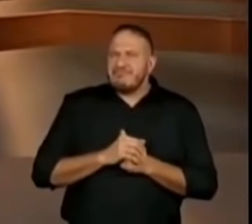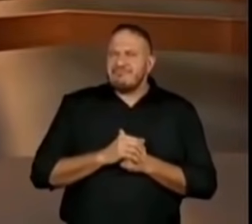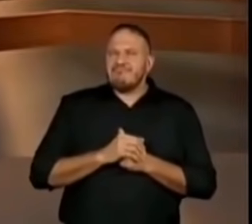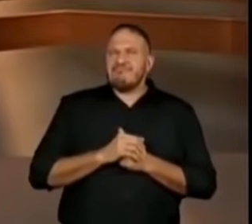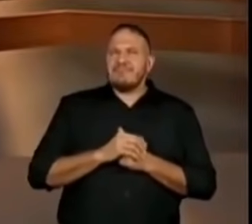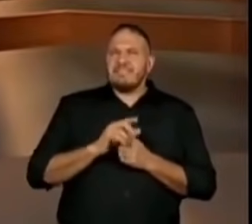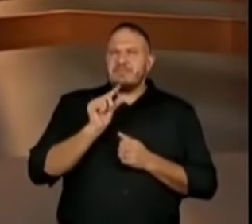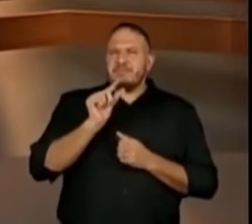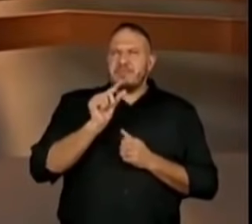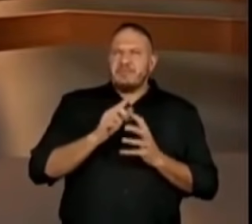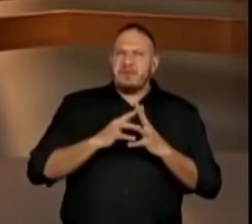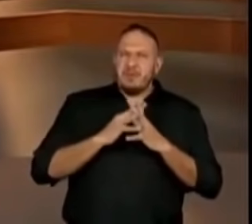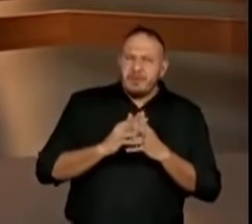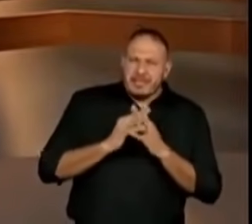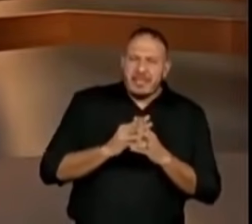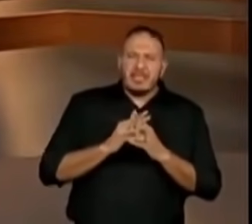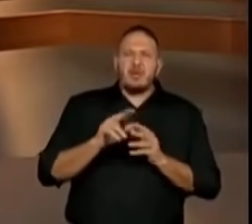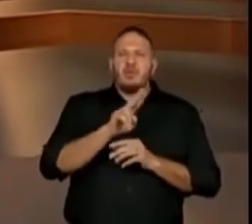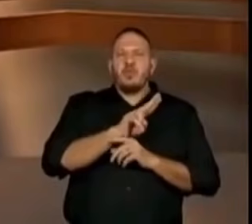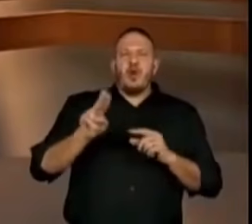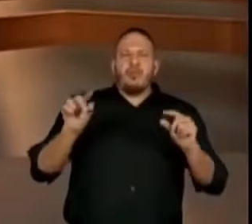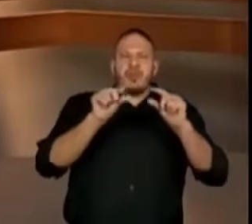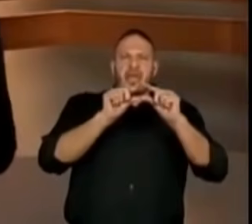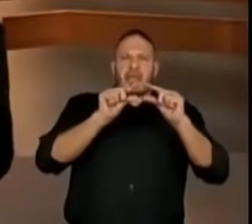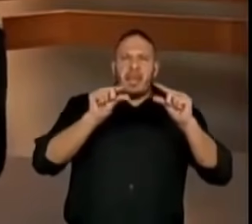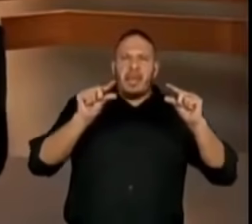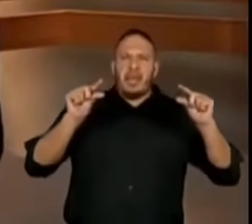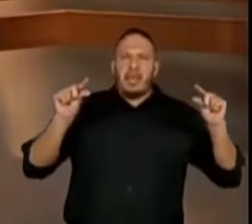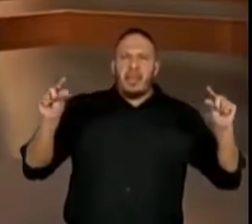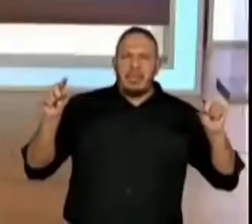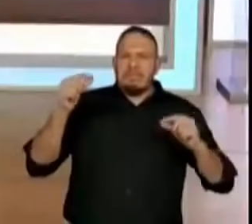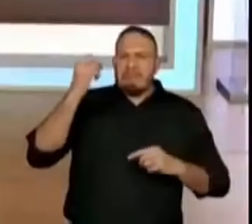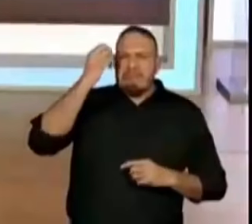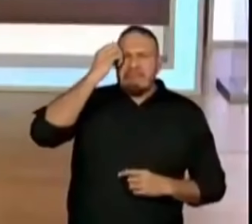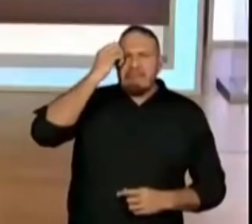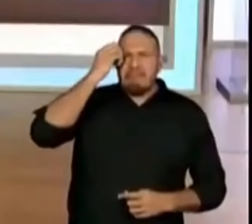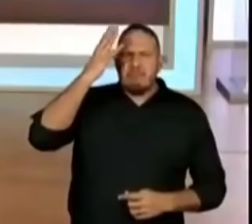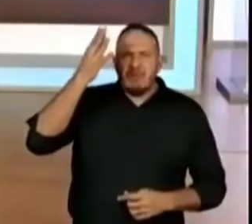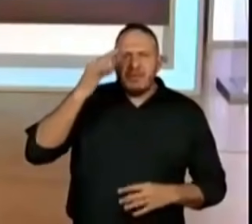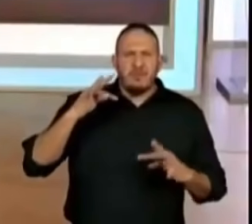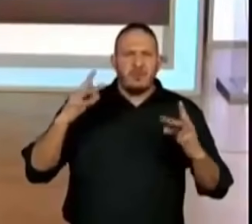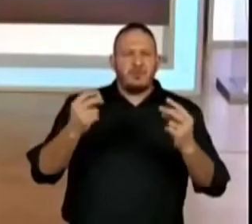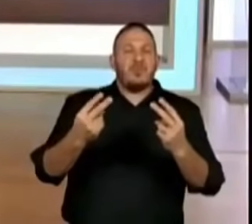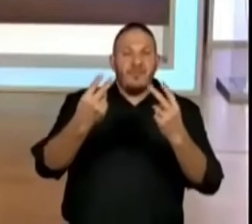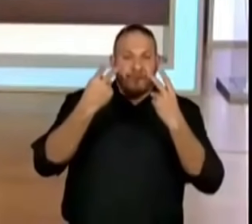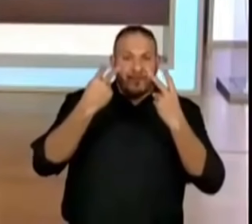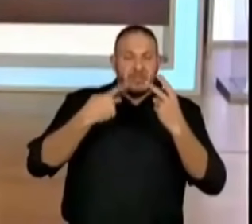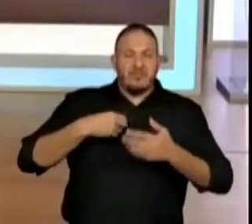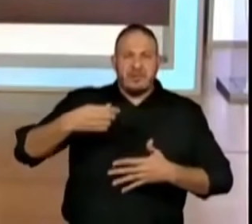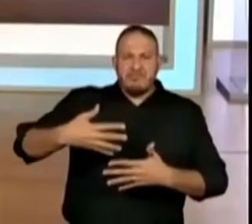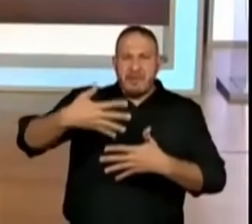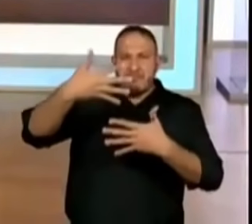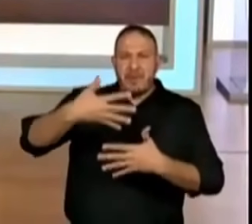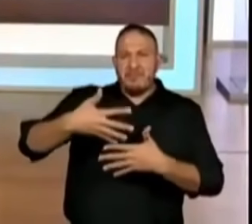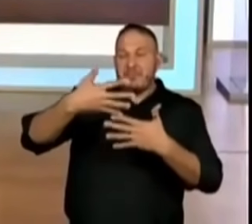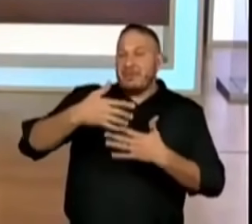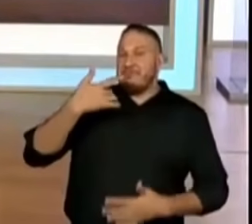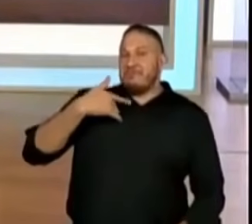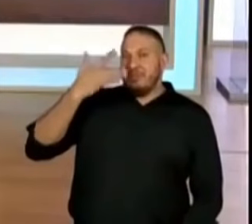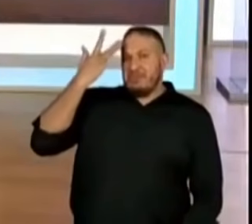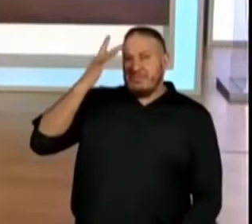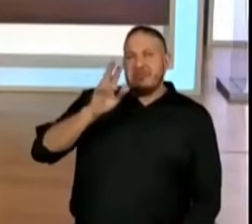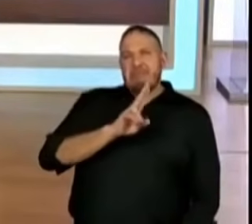meio complicado, comprido, de repente nem todo mundo lembra. Tô dando uma olhada aqui no chat, mas não sei se todo mundo vai lembrar